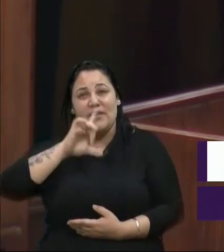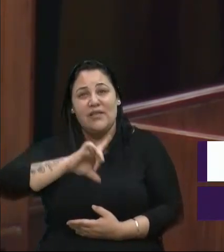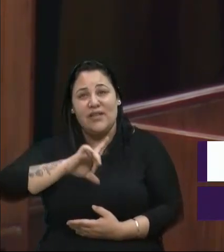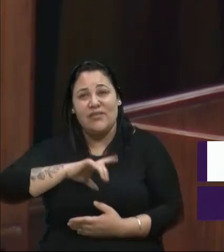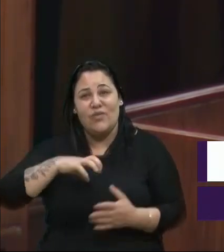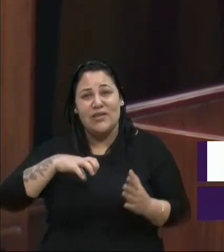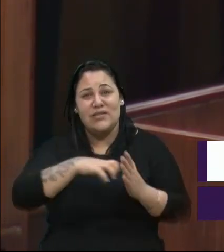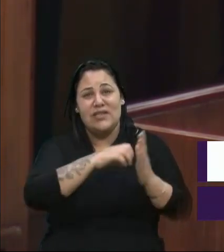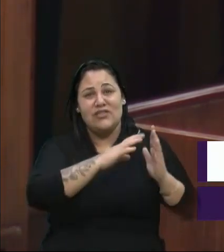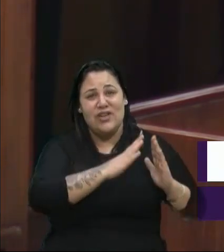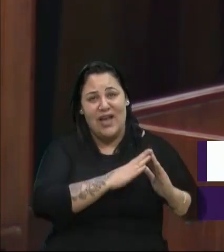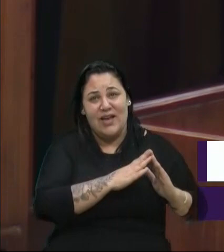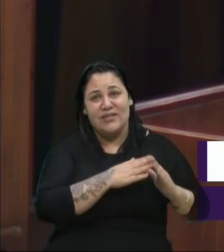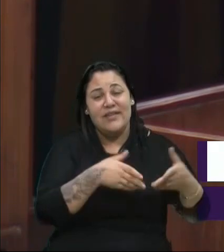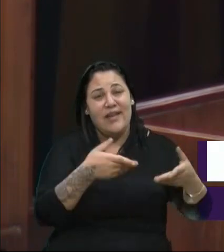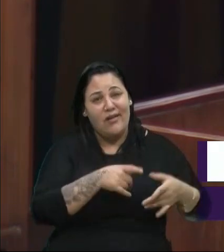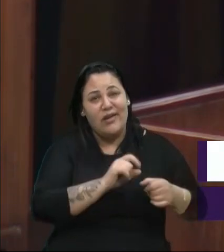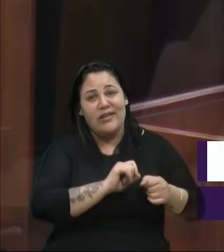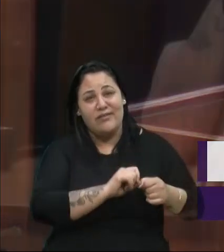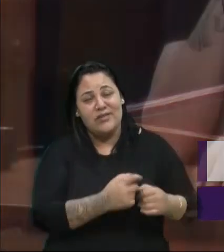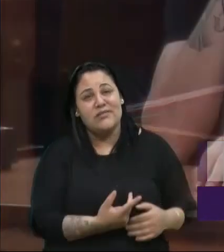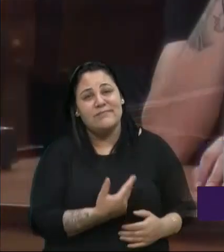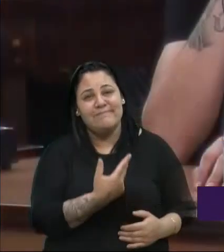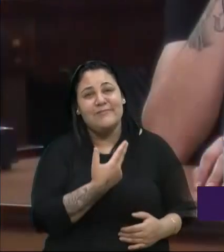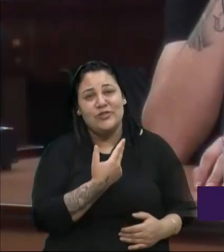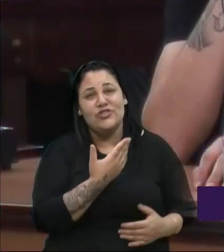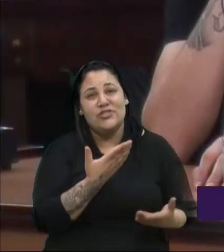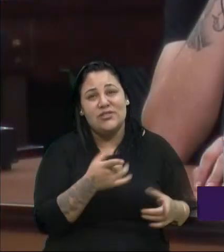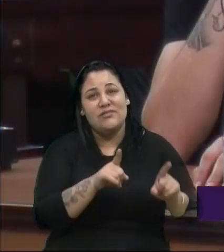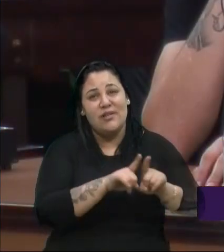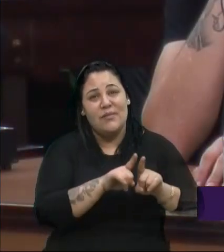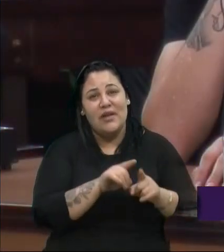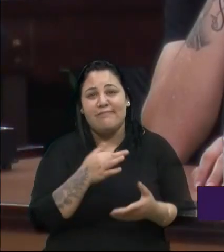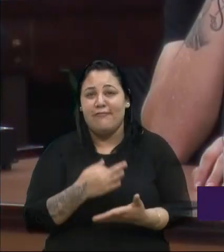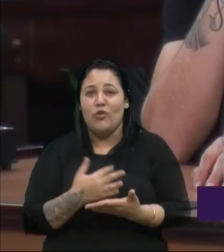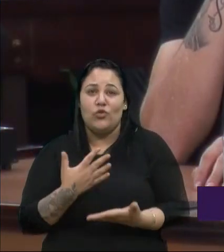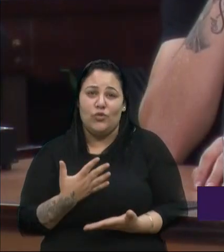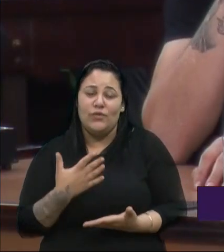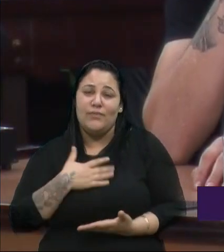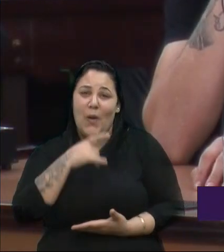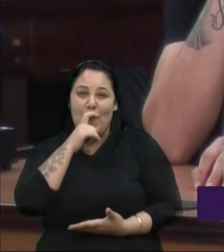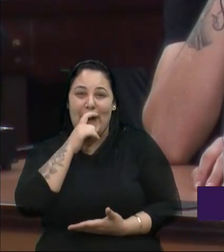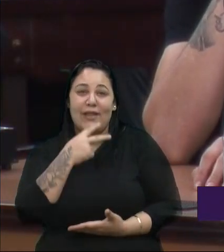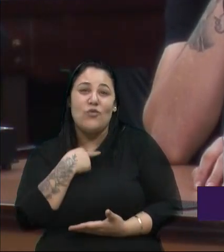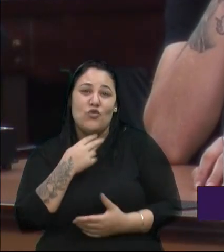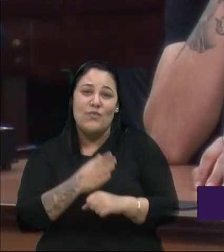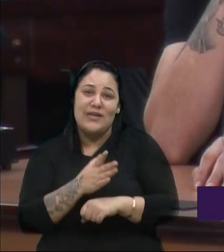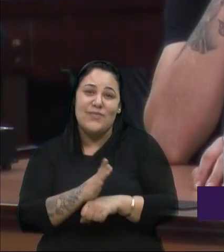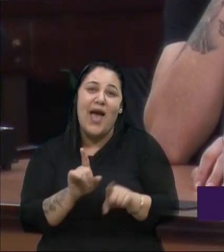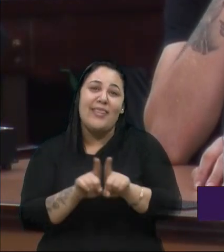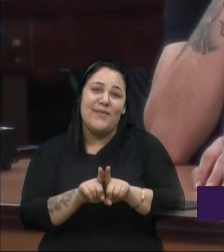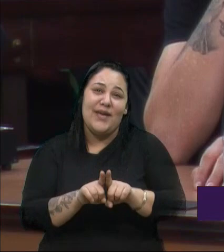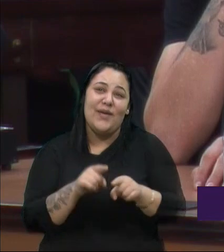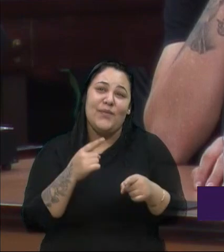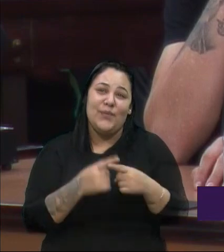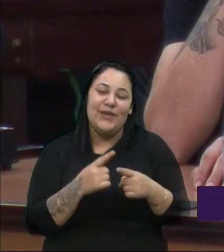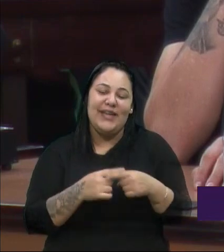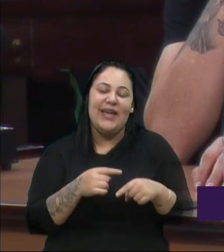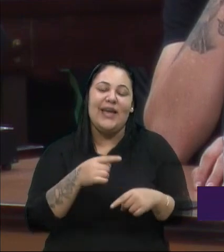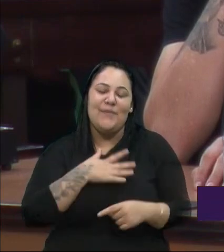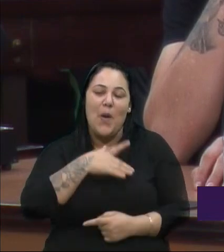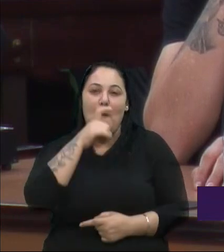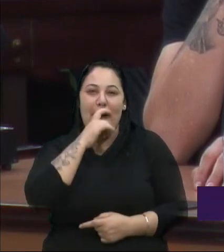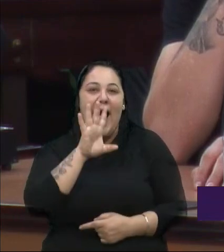doméstico e está fazendo cirurgia nesse momento, então em razão disso que o pai não está participando desse evento, porque foi um entusiasta